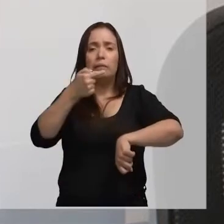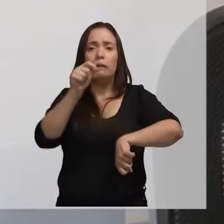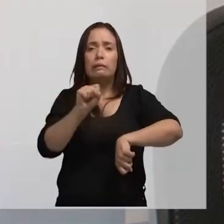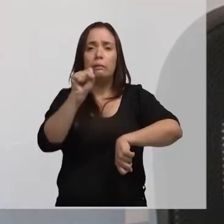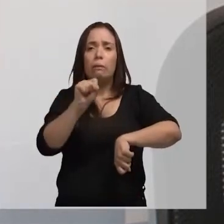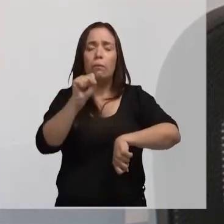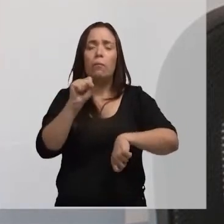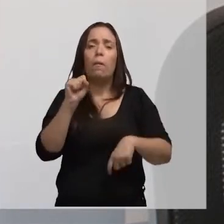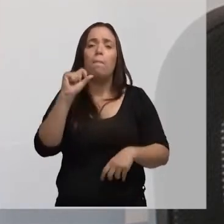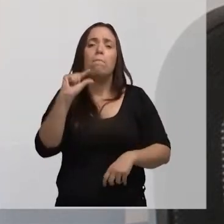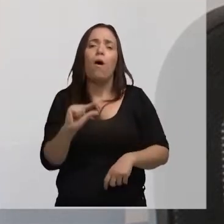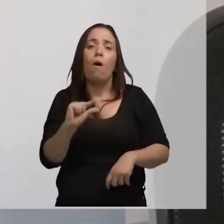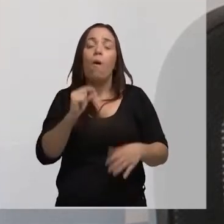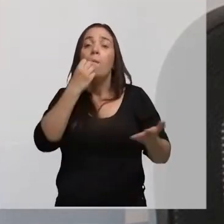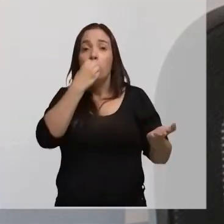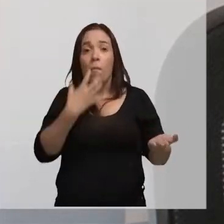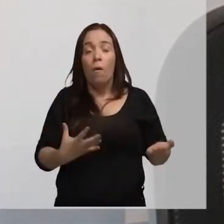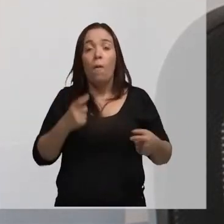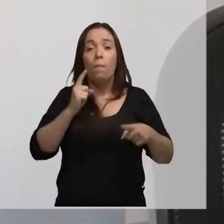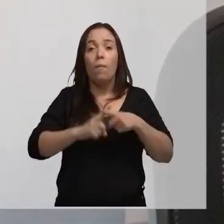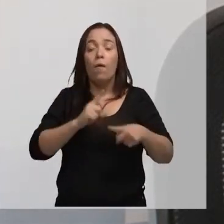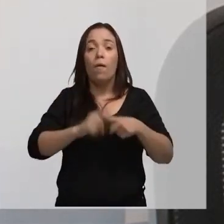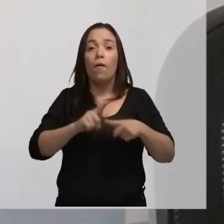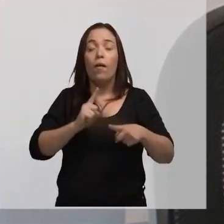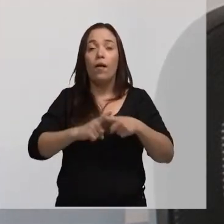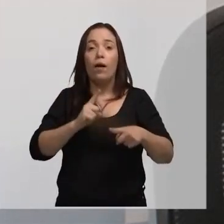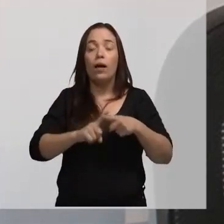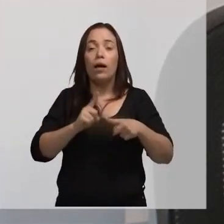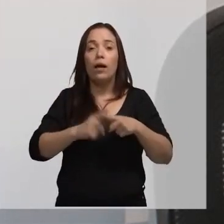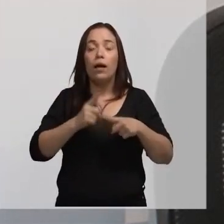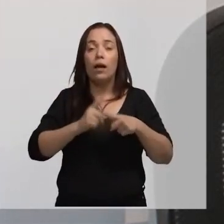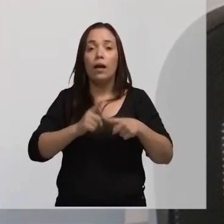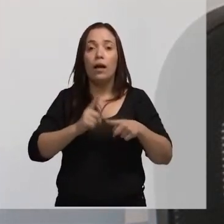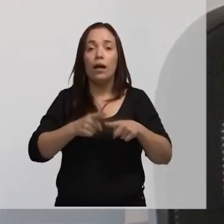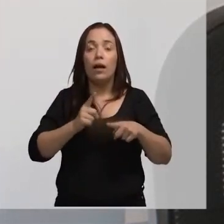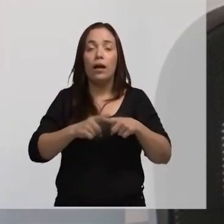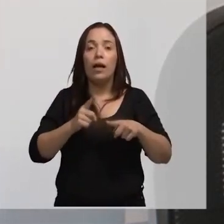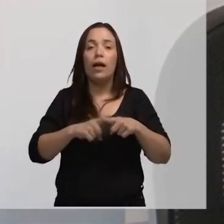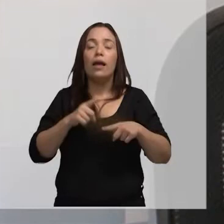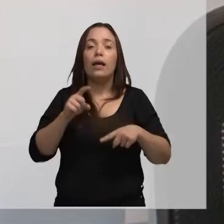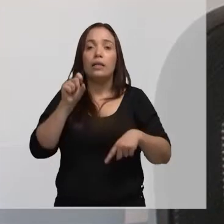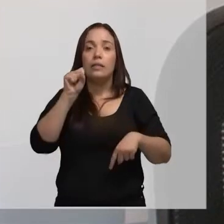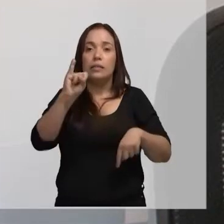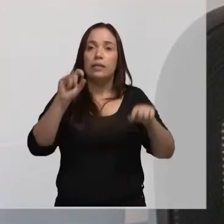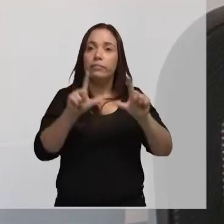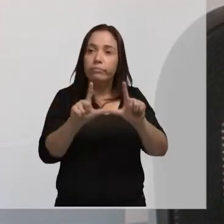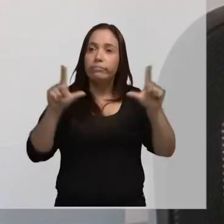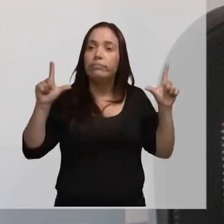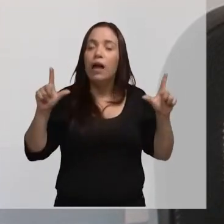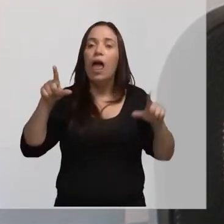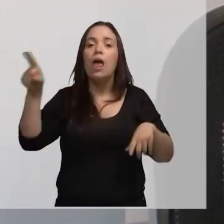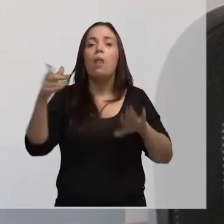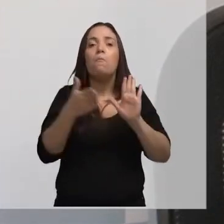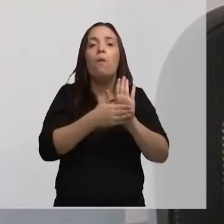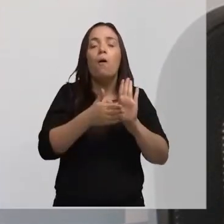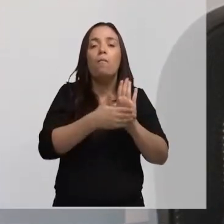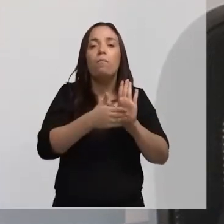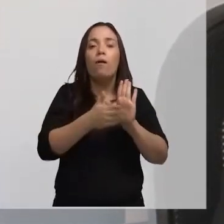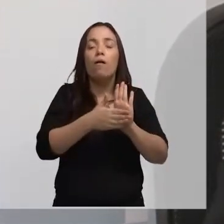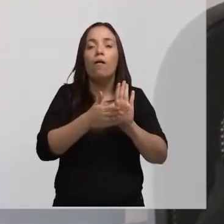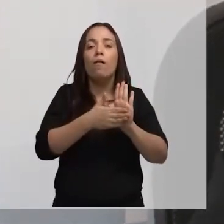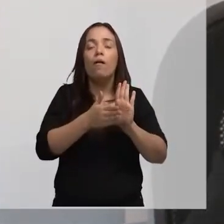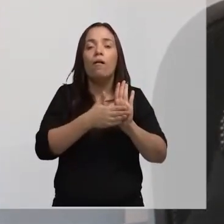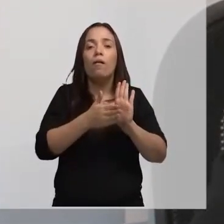estar na vitrine, e literalmente ele não vai ser questionado pelo seu programa de governo e algumas propostas, e vai se